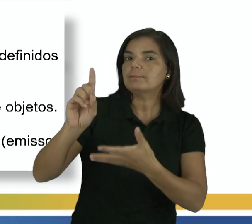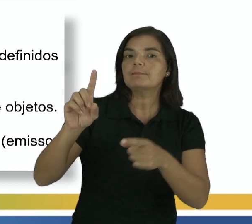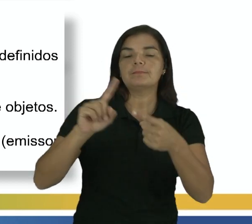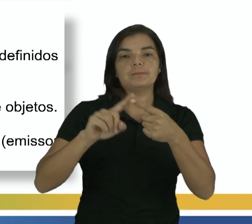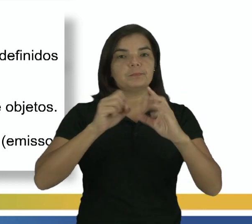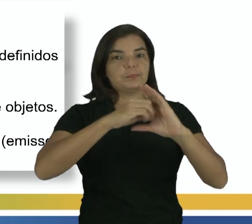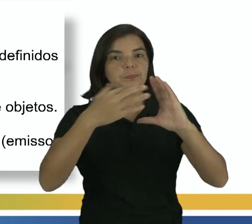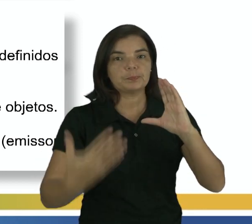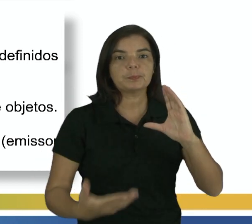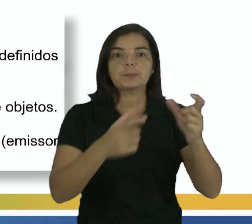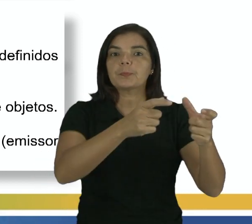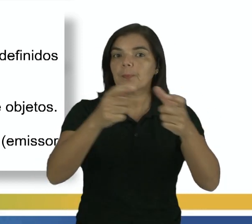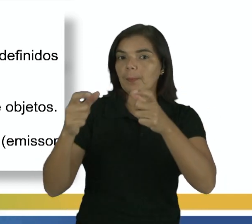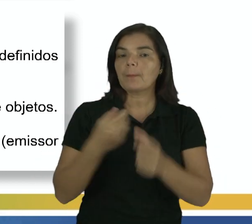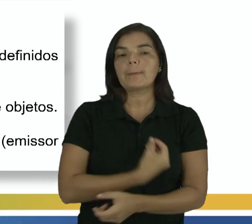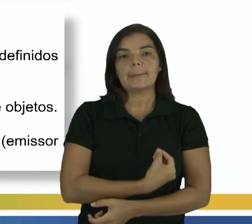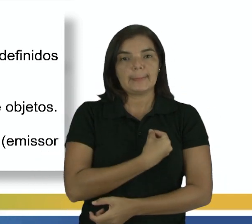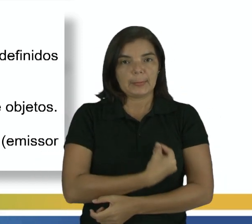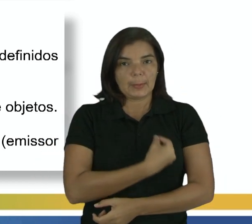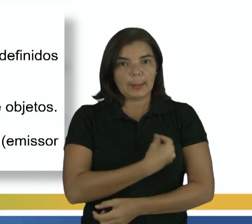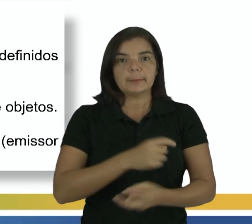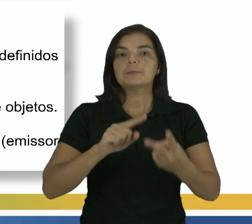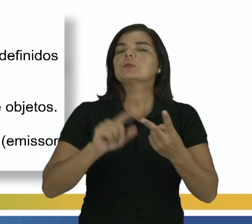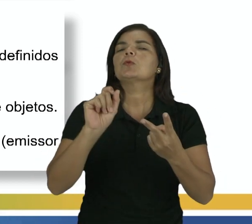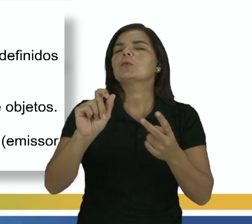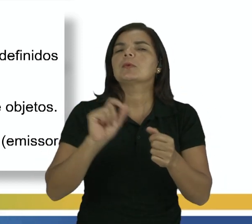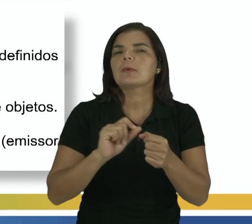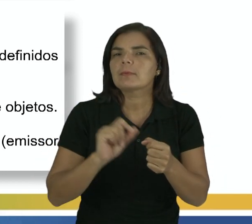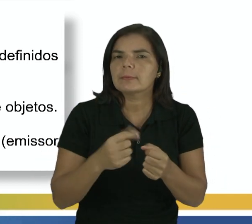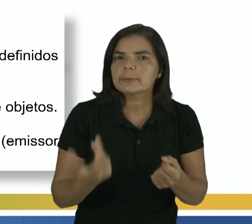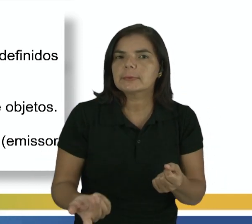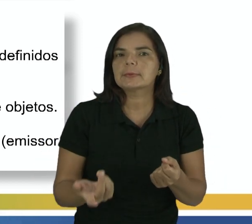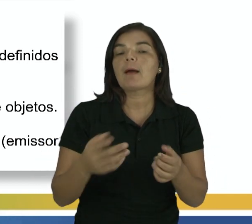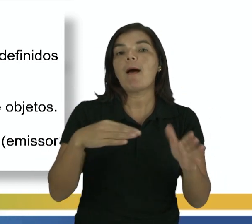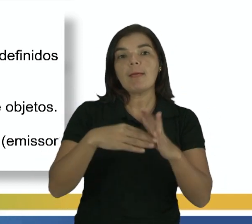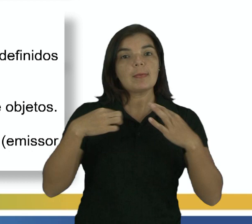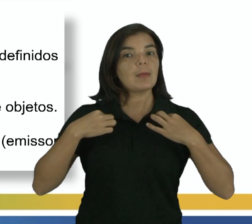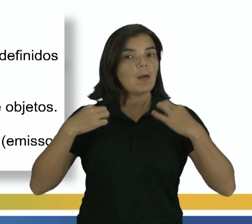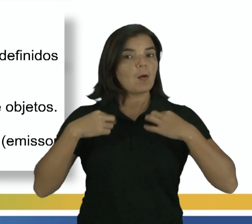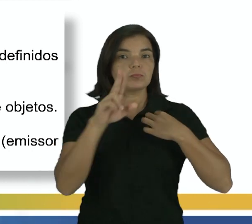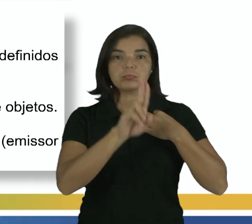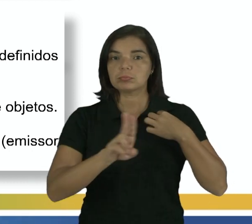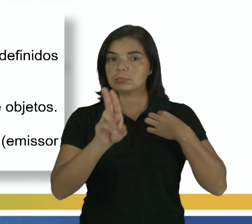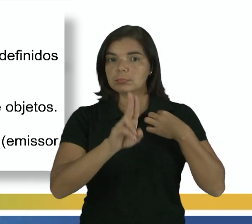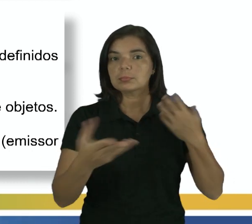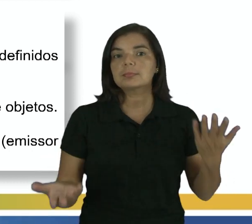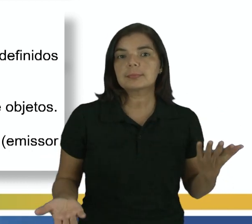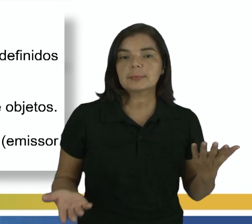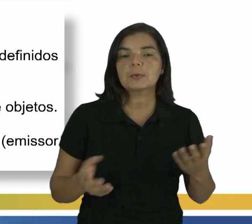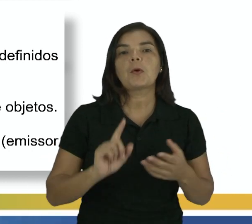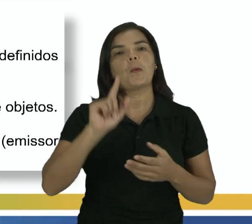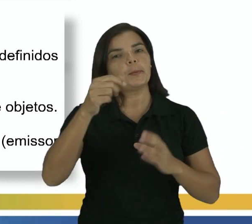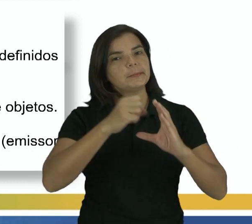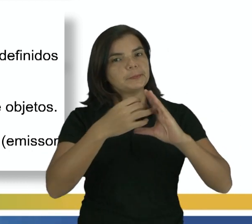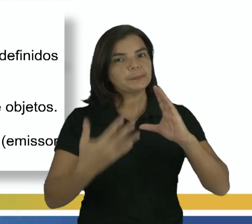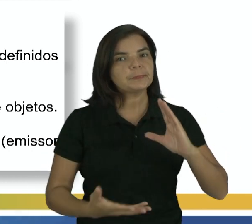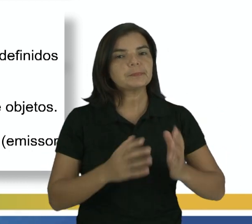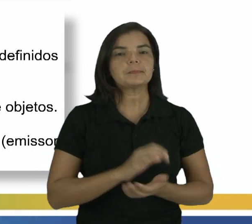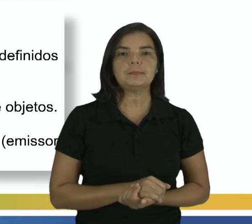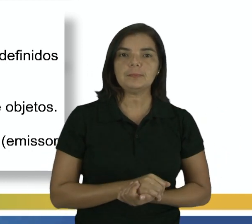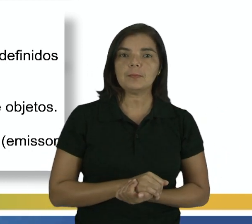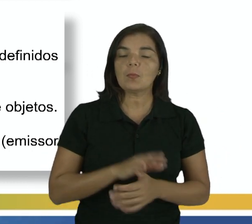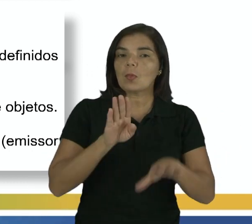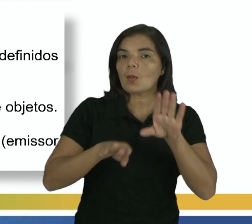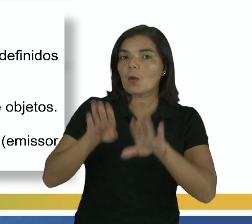colocar características do espaço onde você estava, o que você estava fazendo, até a roupa que você estava vestindo. Outra característica,